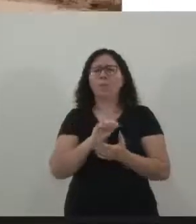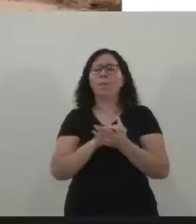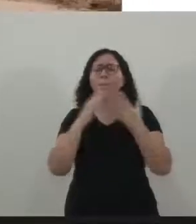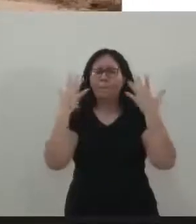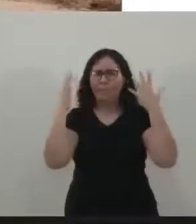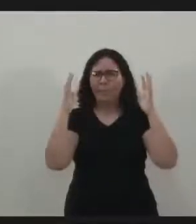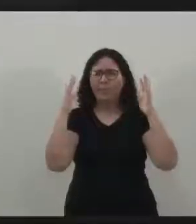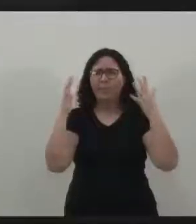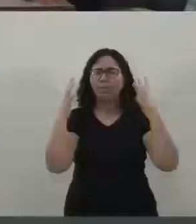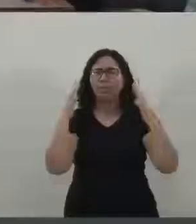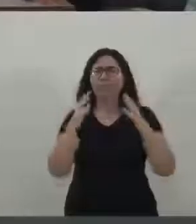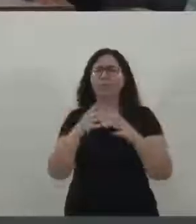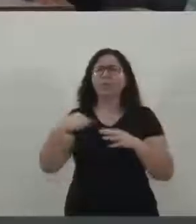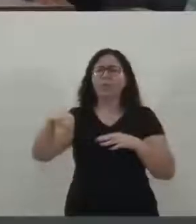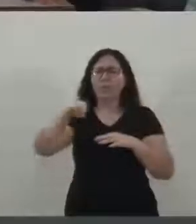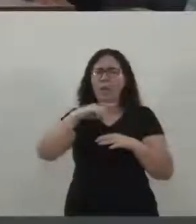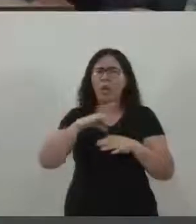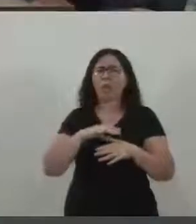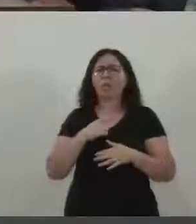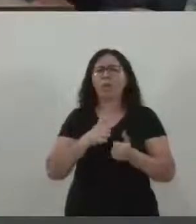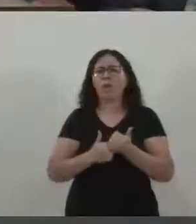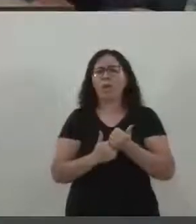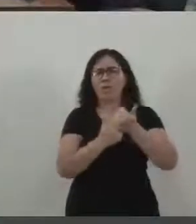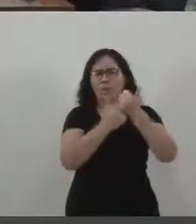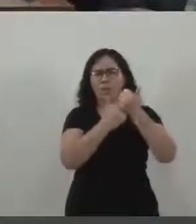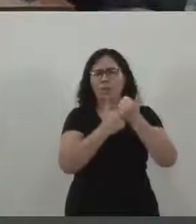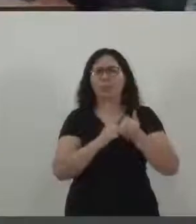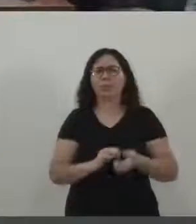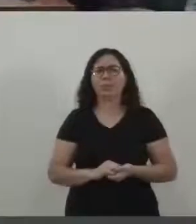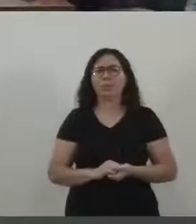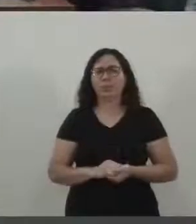Parabéns à comunidade daquela região que teve o apoio do nosso mandato. Obrigado, senhor presidente.